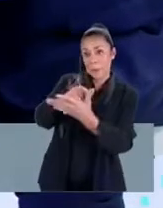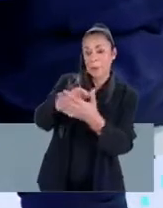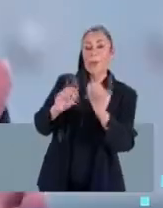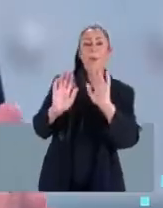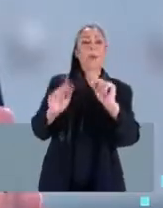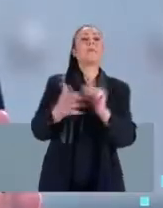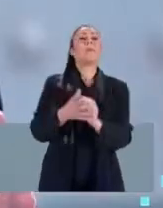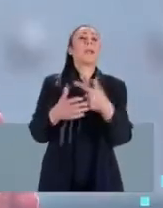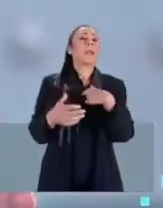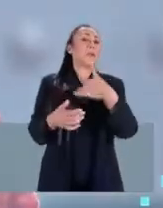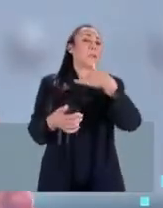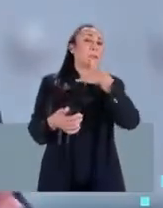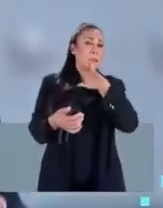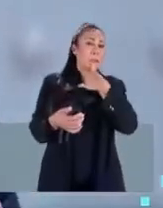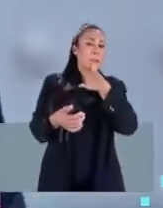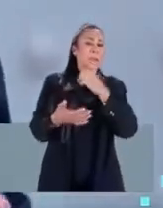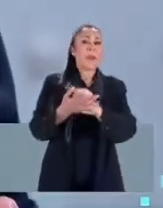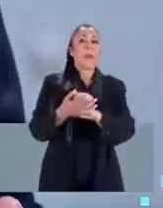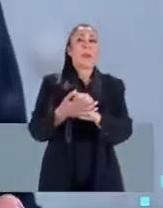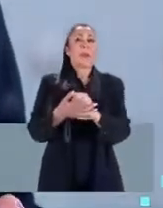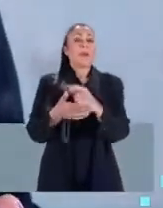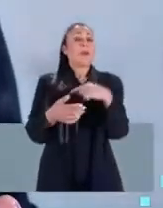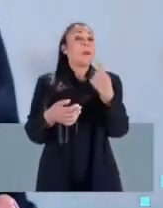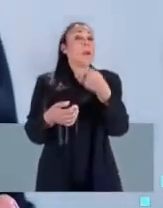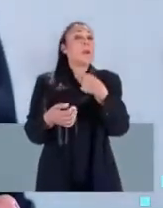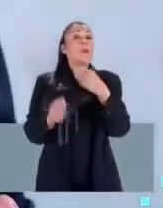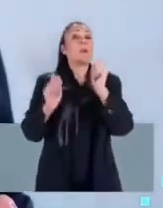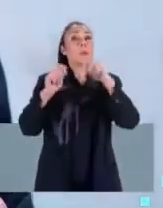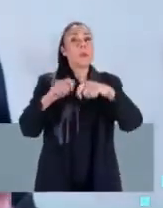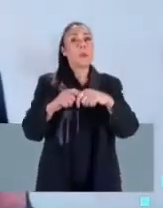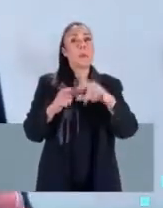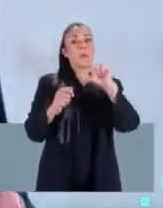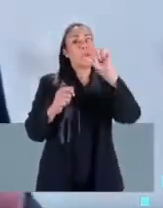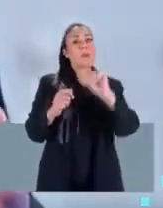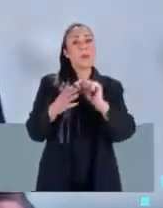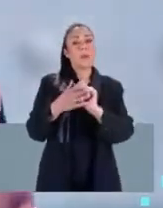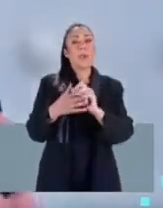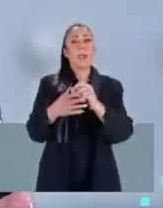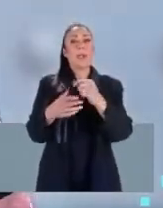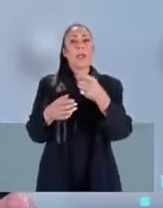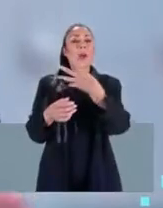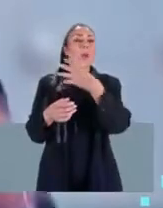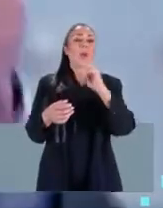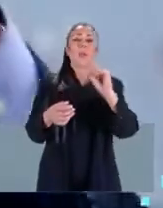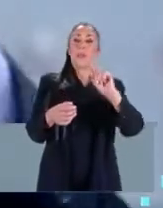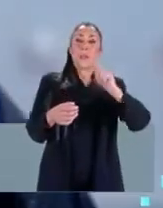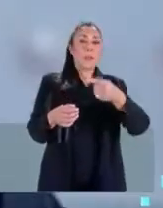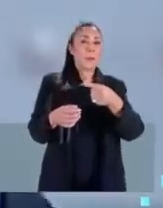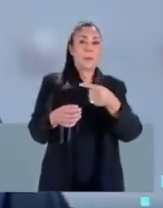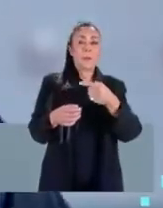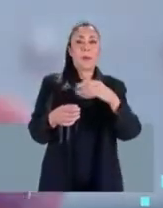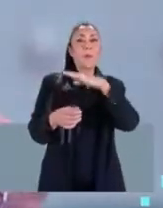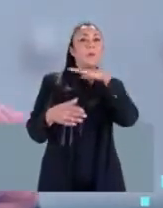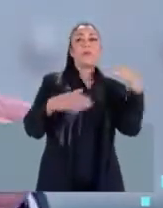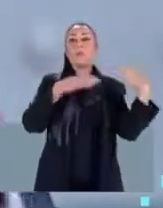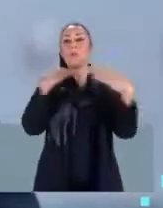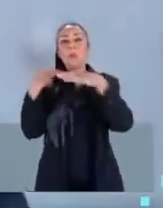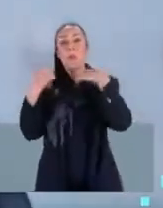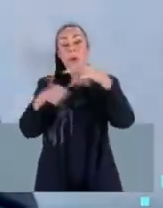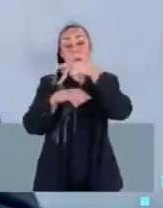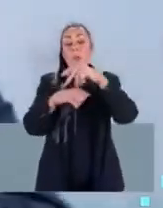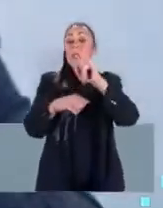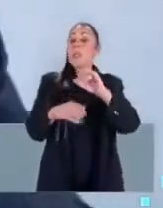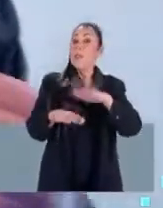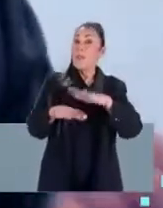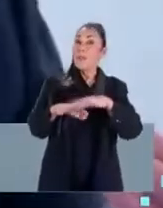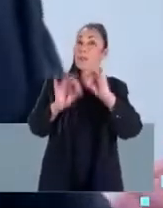Errou. Lamentavelmente... A gente poderia ter diminuído em 300, 400 mil mortes nesse país se a gente tivesse feito a coisa certa